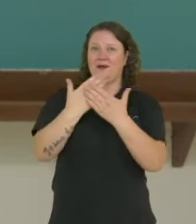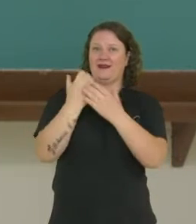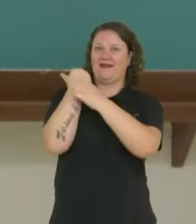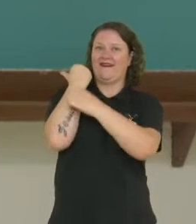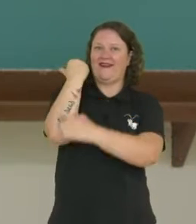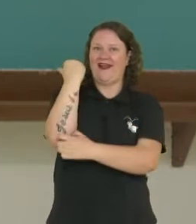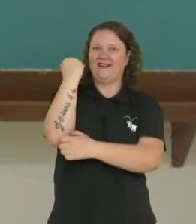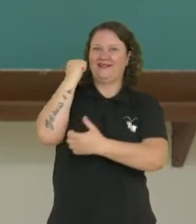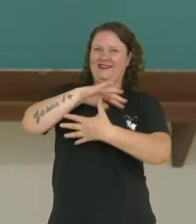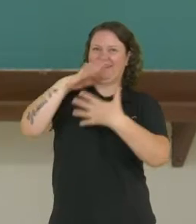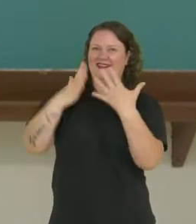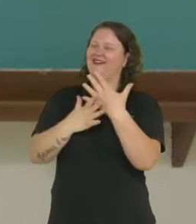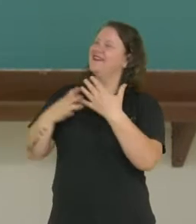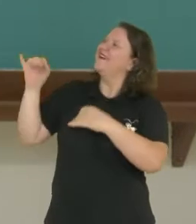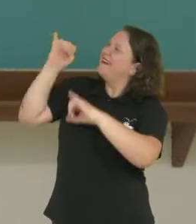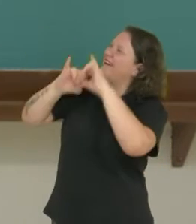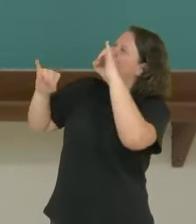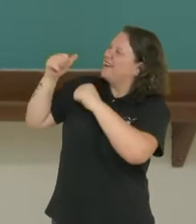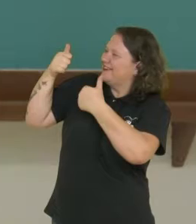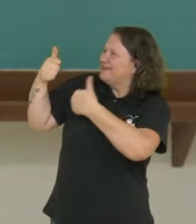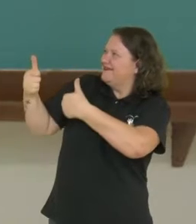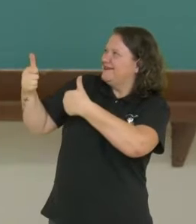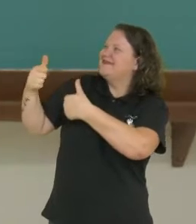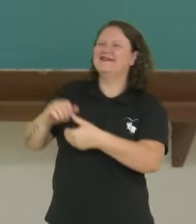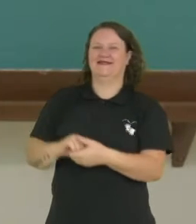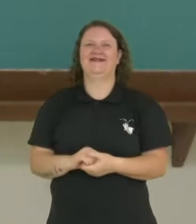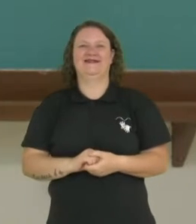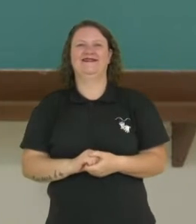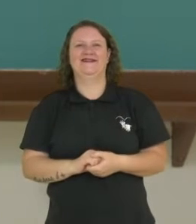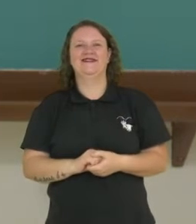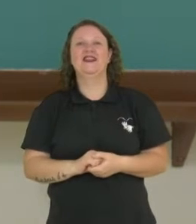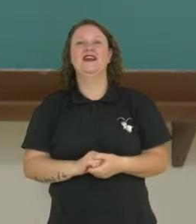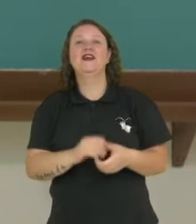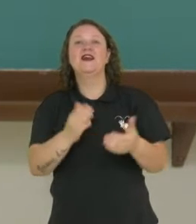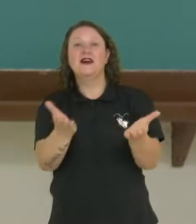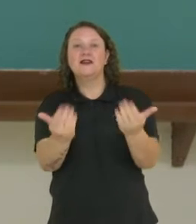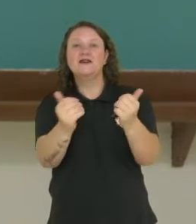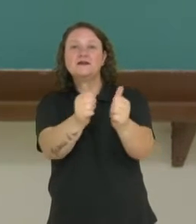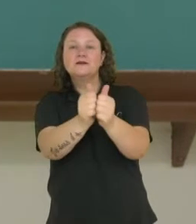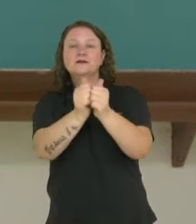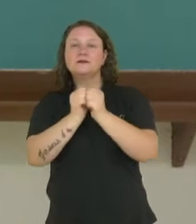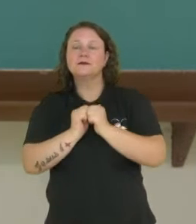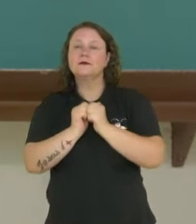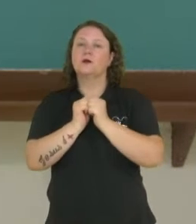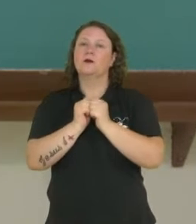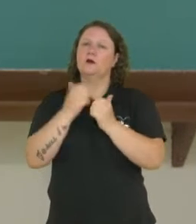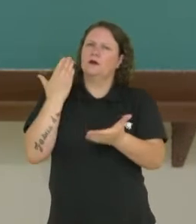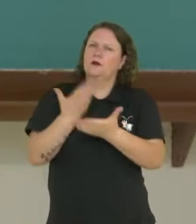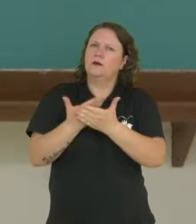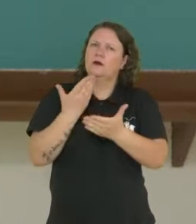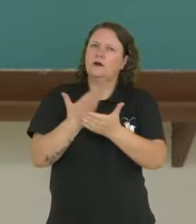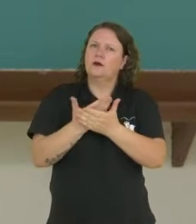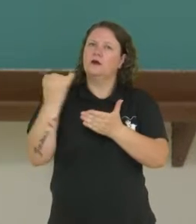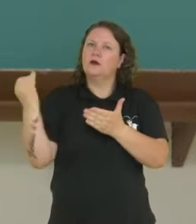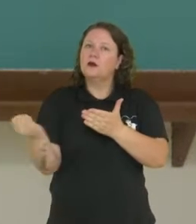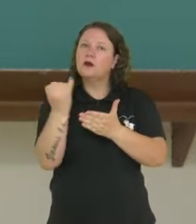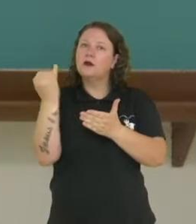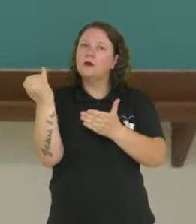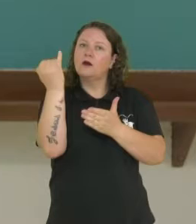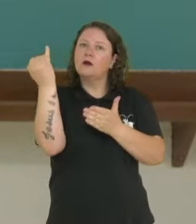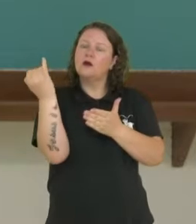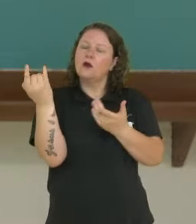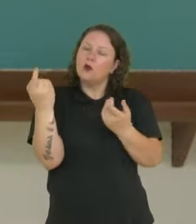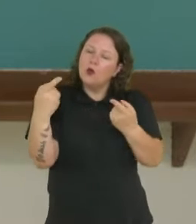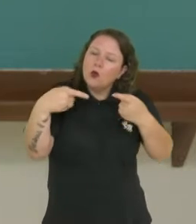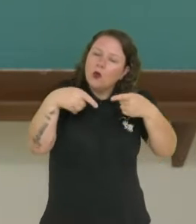de Libras, a Cláudia. Tudo bem, Cláudia? Muito bem. E nessa importante aula de retomada, nós iremos falar